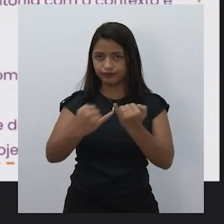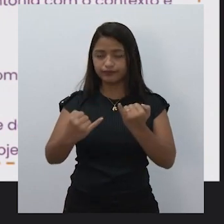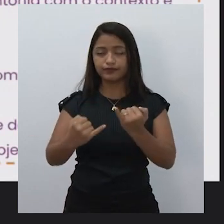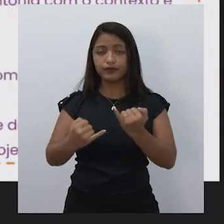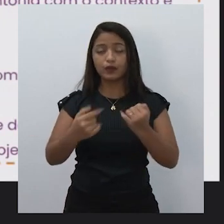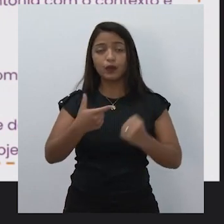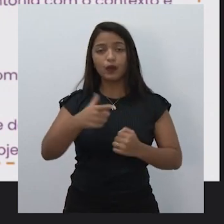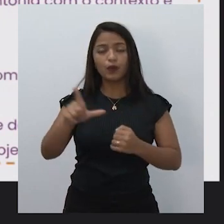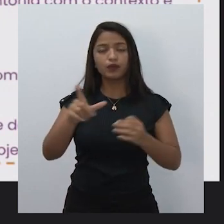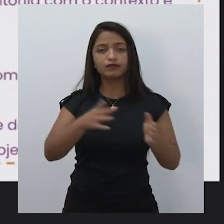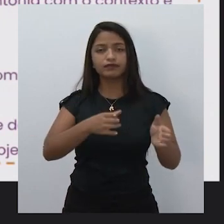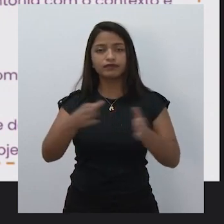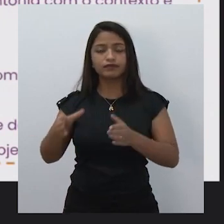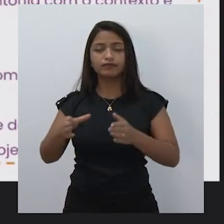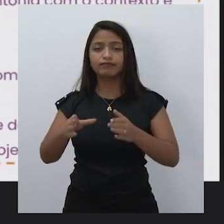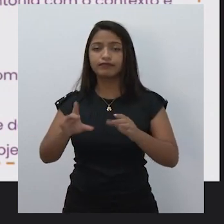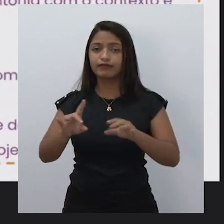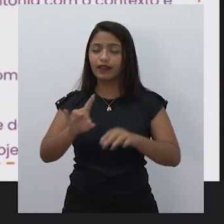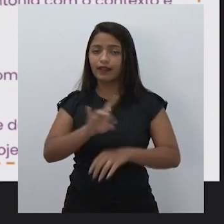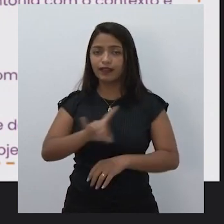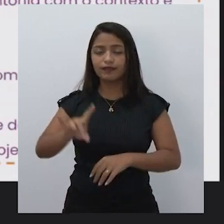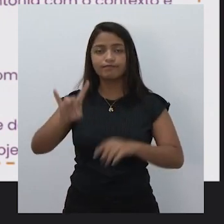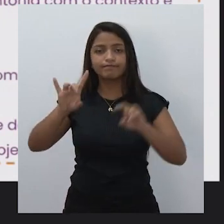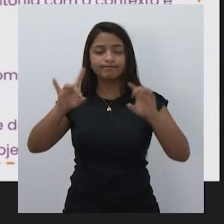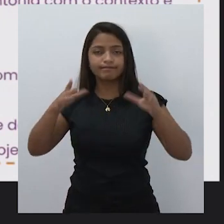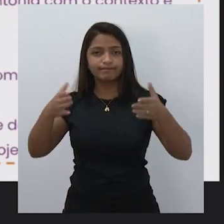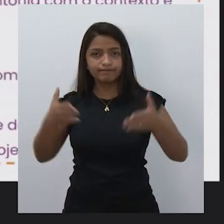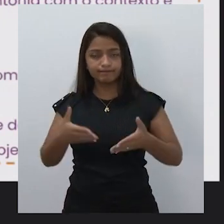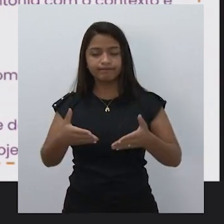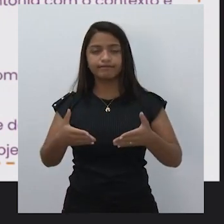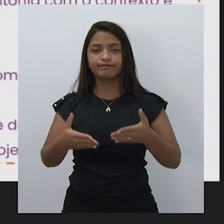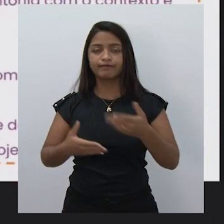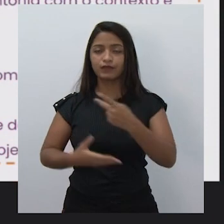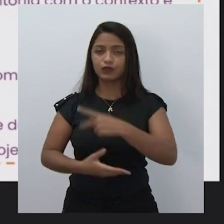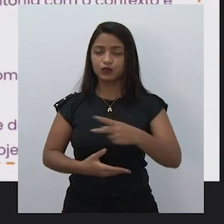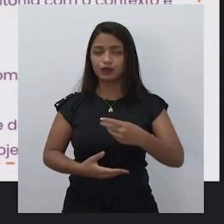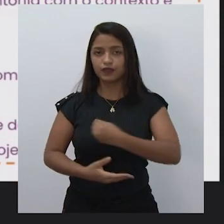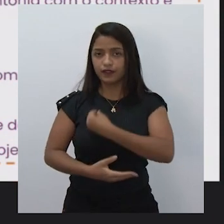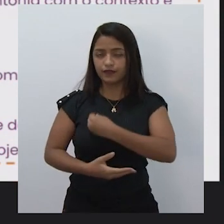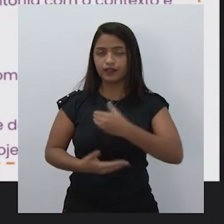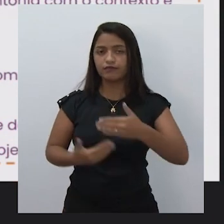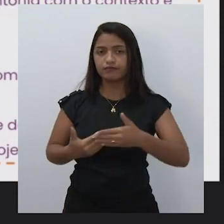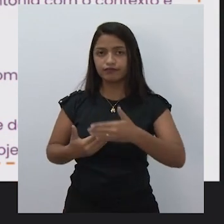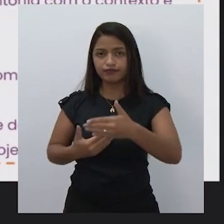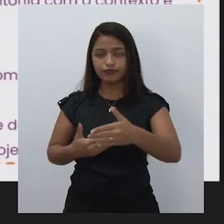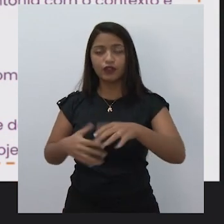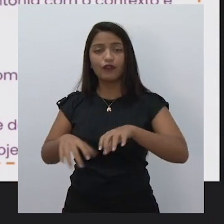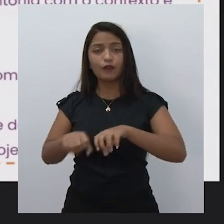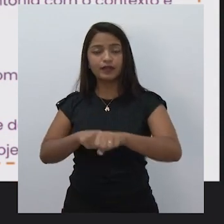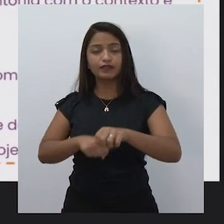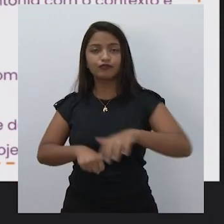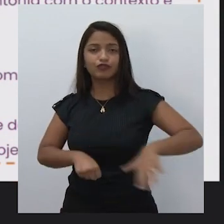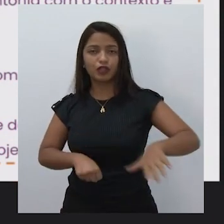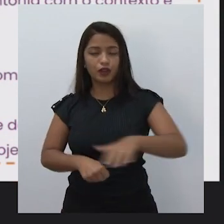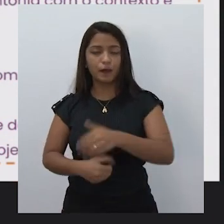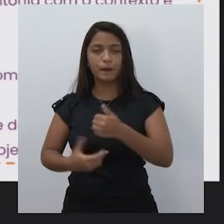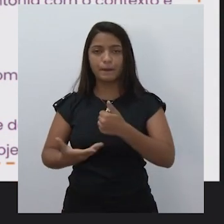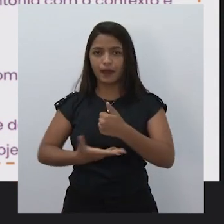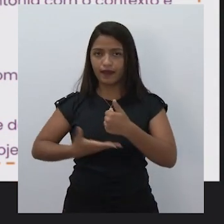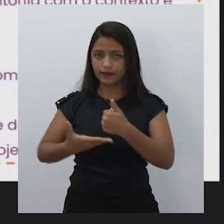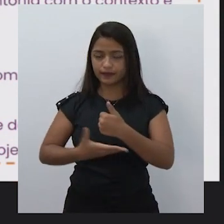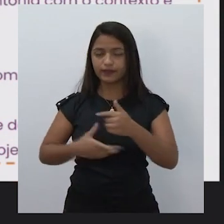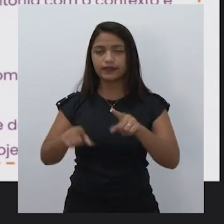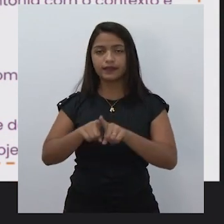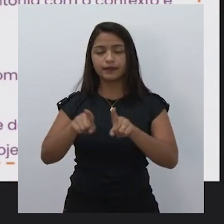ligada à trajetória, a essa trajetória que foi feita entre a formação geral básica e os